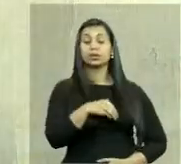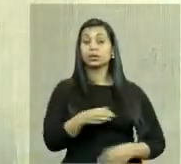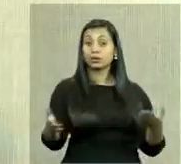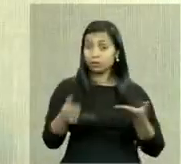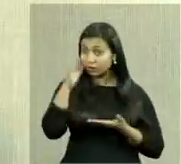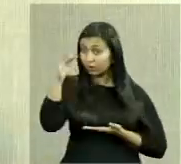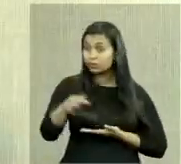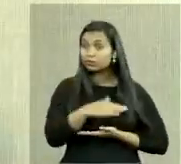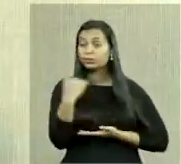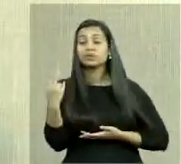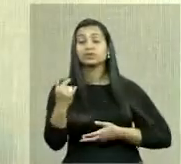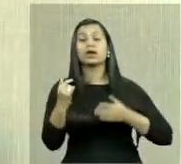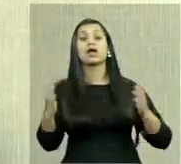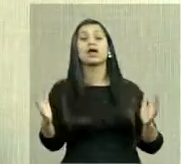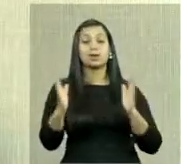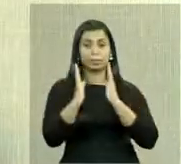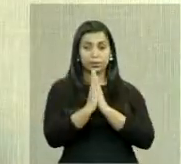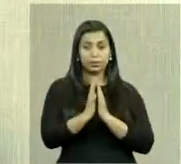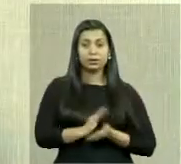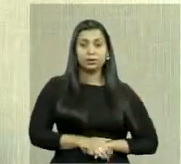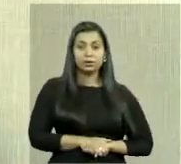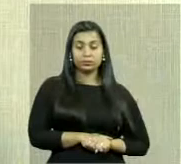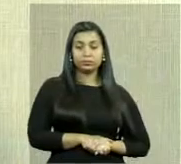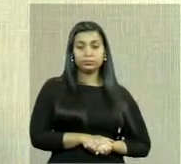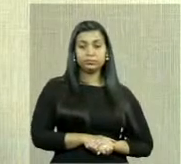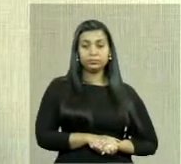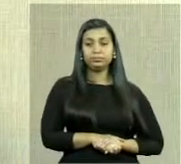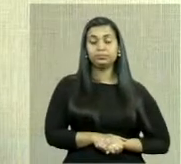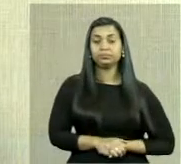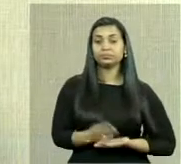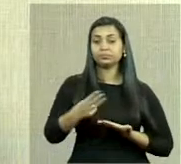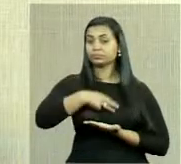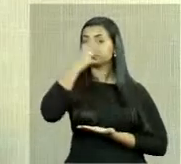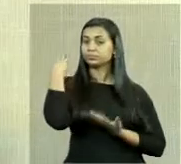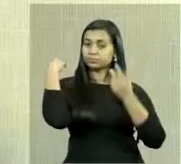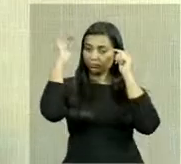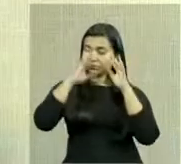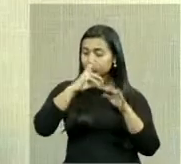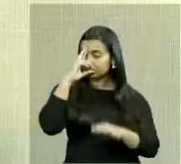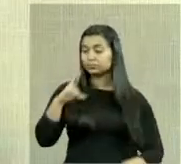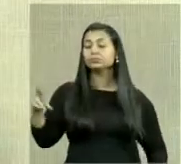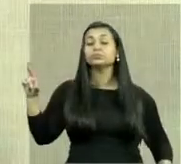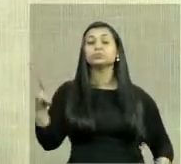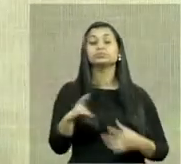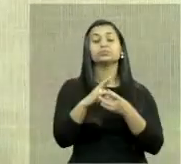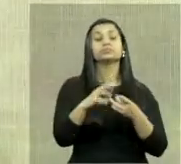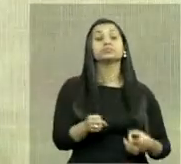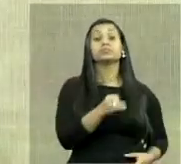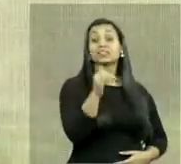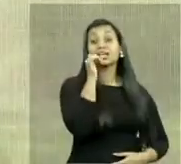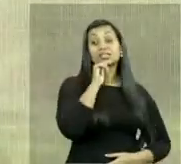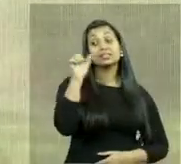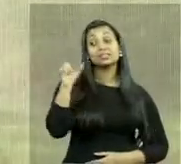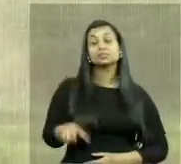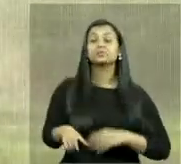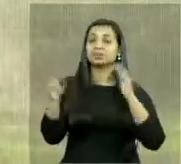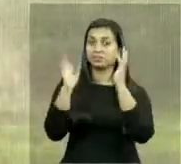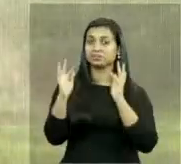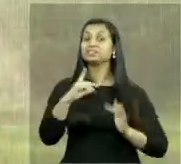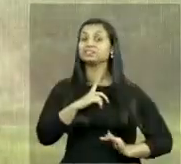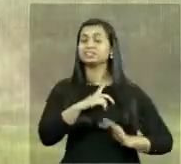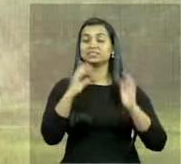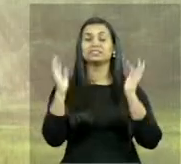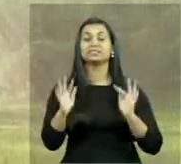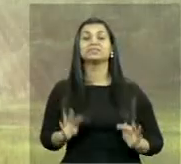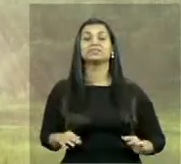pecadores, agora e na hora da nossa morte. Amém. Ave Maria, cheia de graça, o Senhor é convosco. Bendita